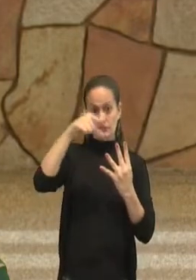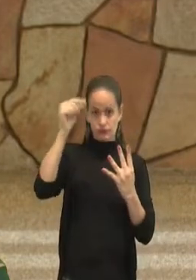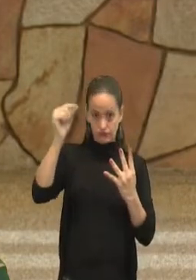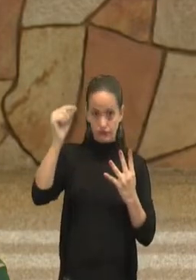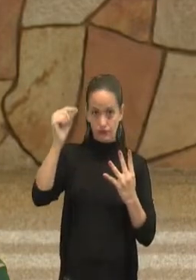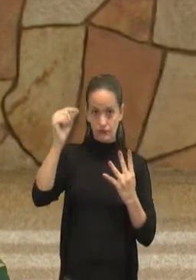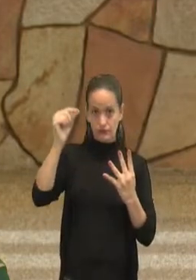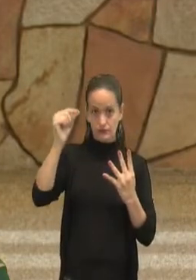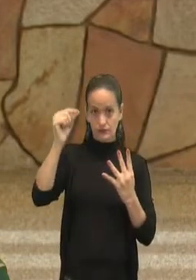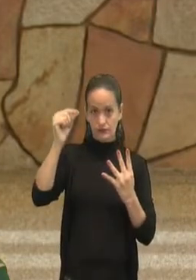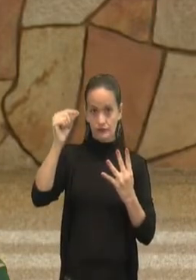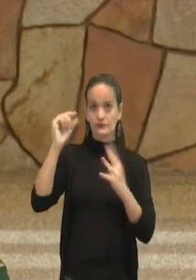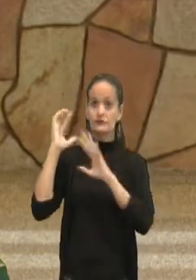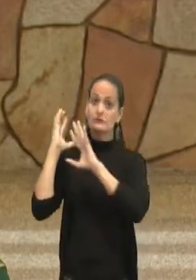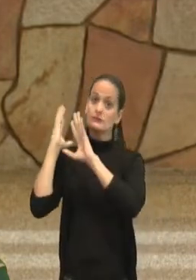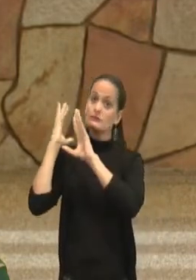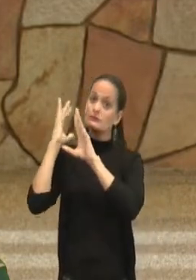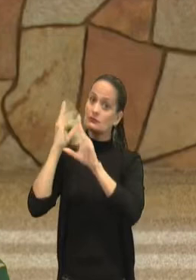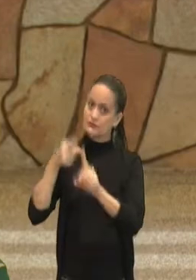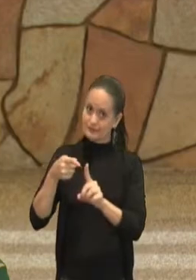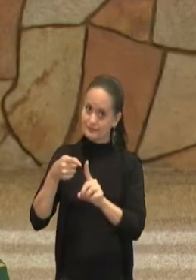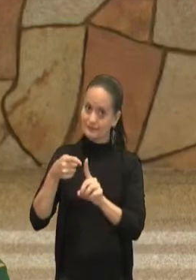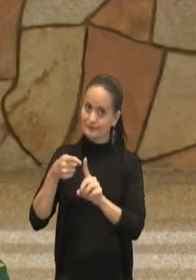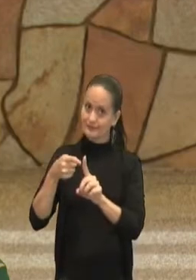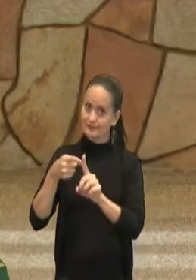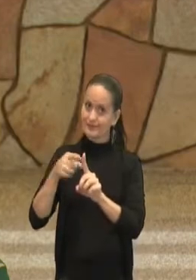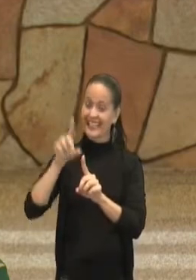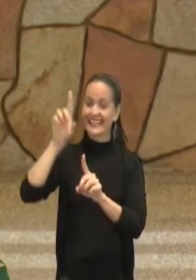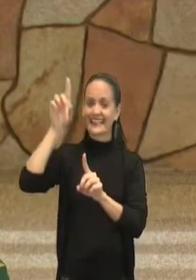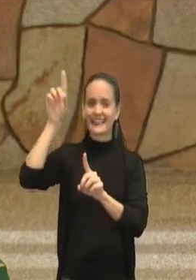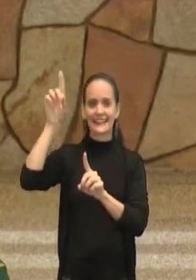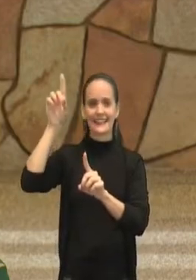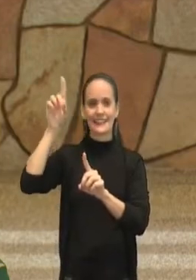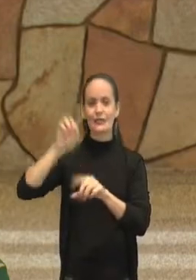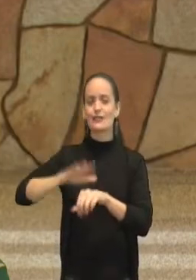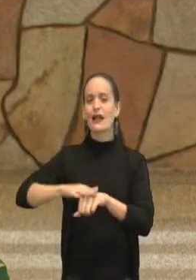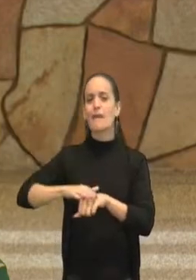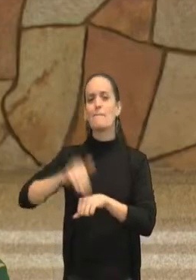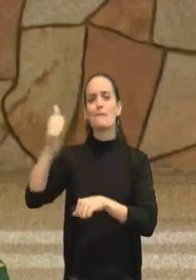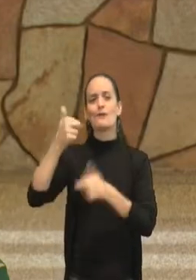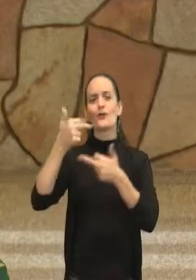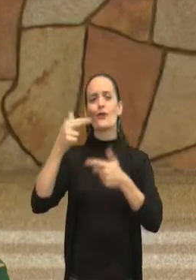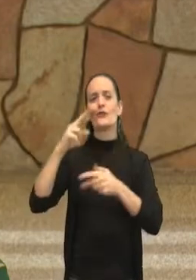em Cristo Jesus. Ele é a razão, Ele é o motivo, Ele é